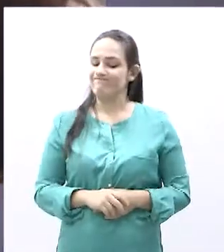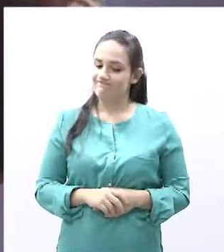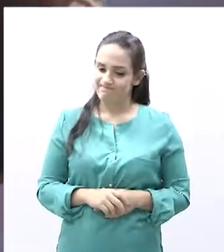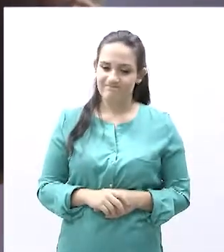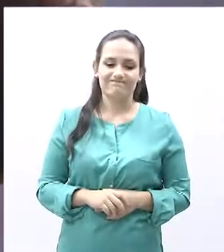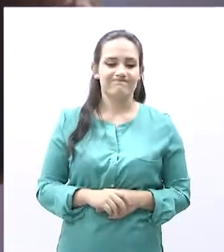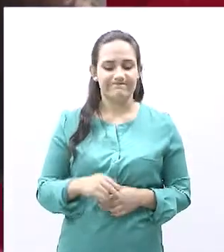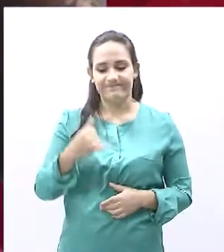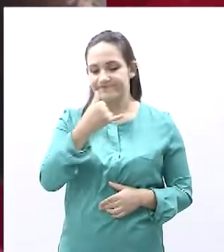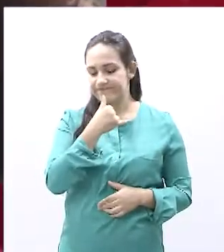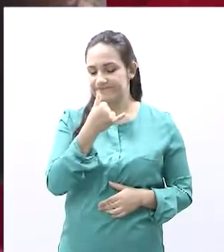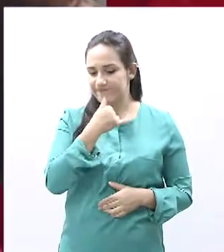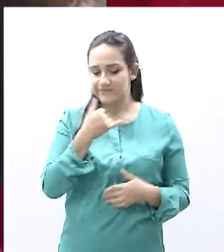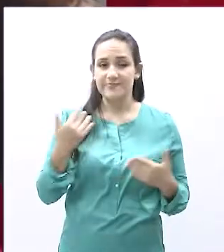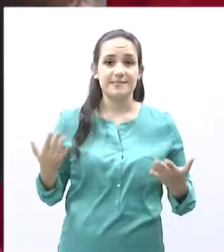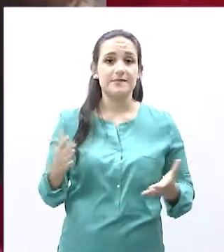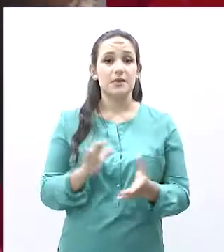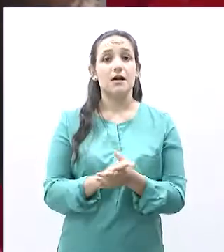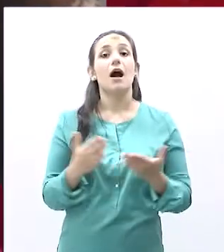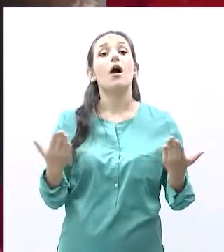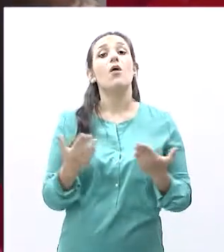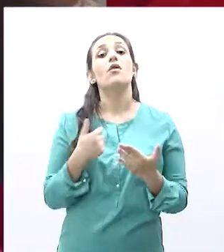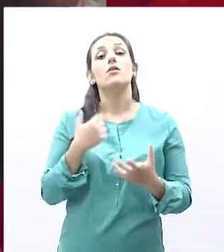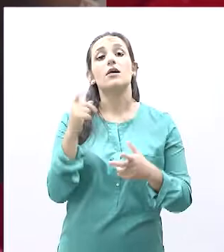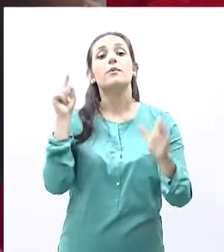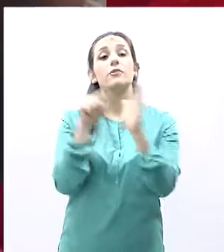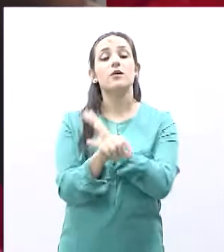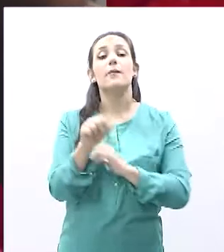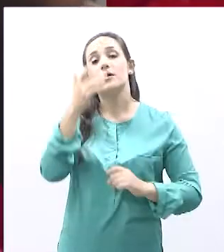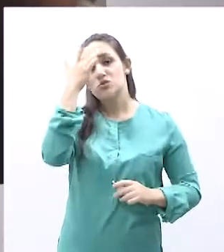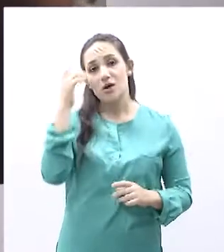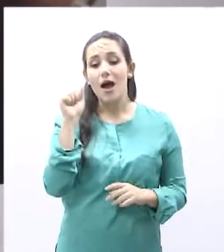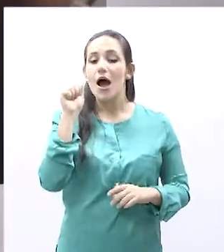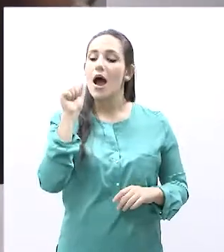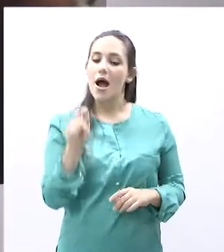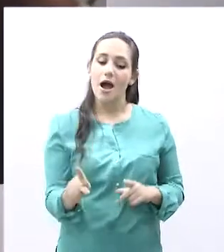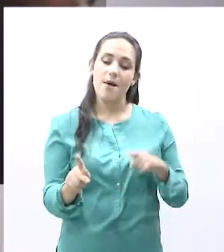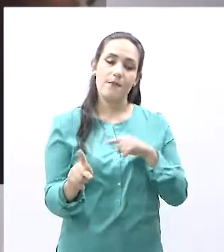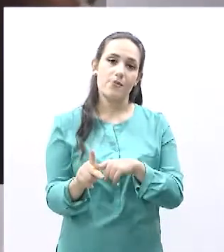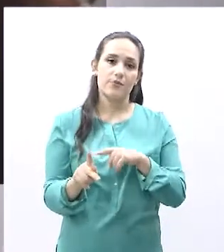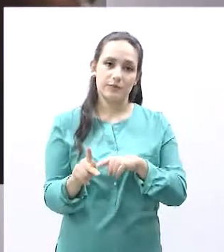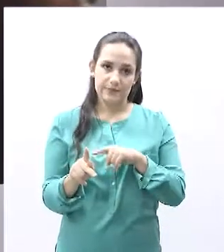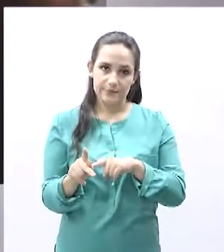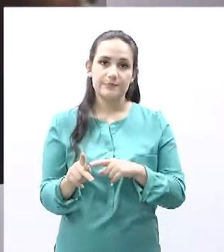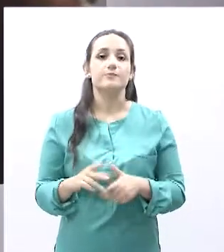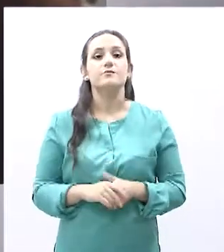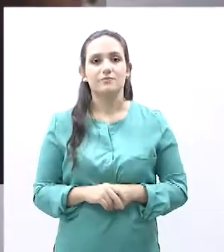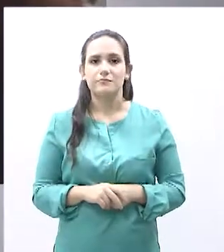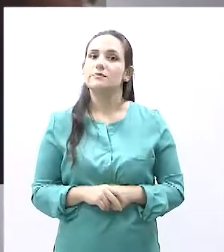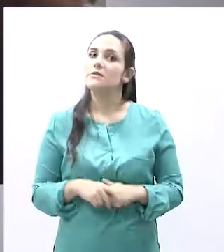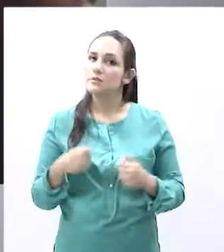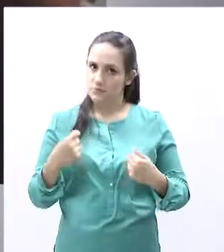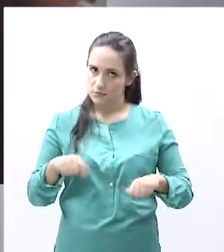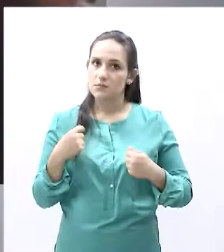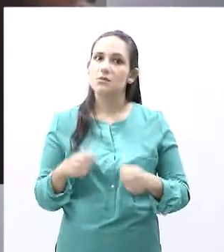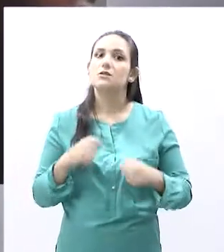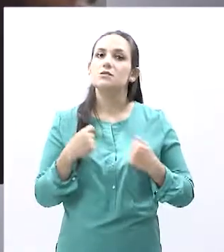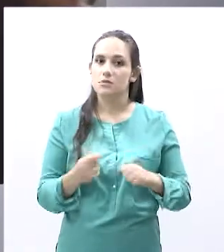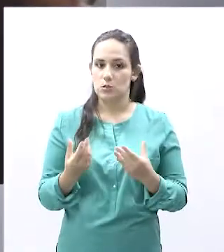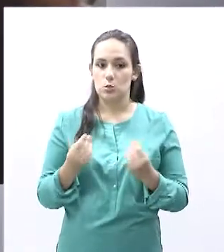Infelizmente, doutora Priscila, agora falando sobre os aposentados, né? Um público aí também que depende